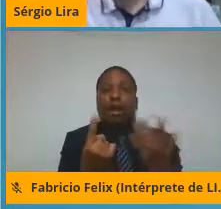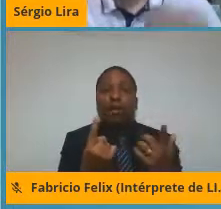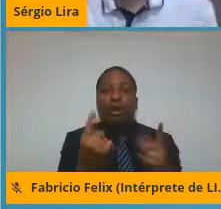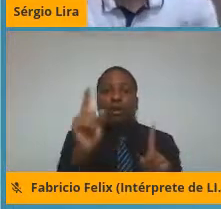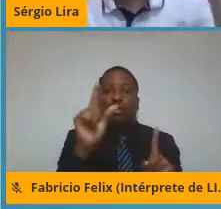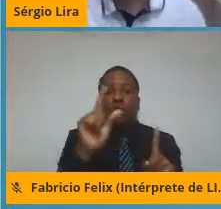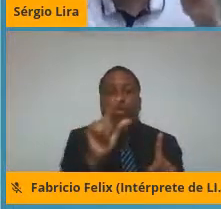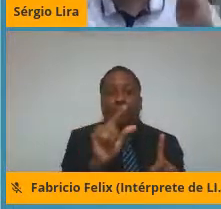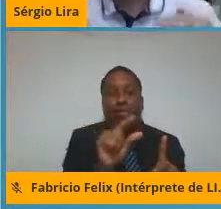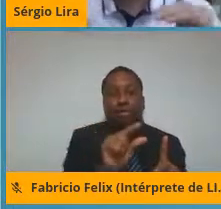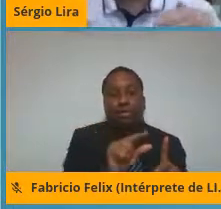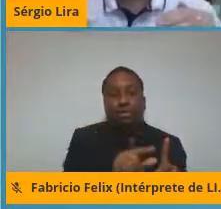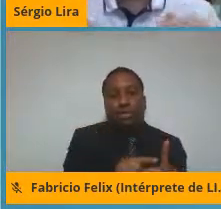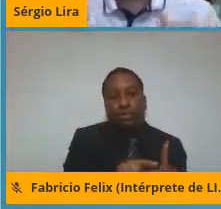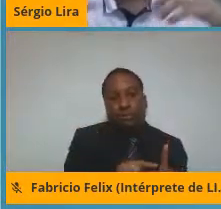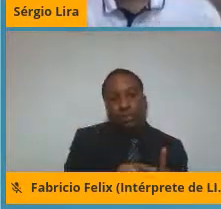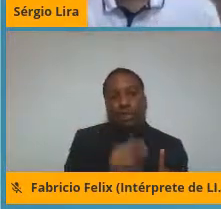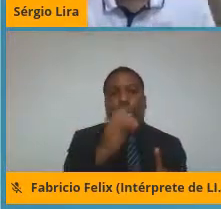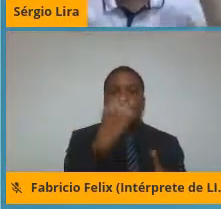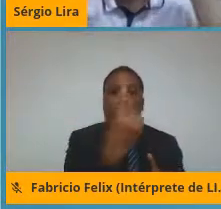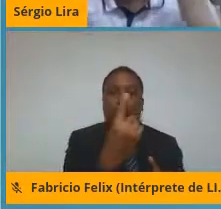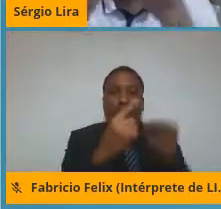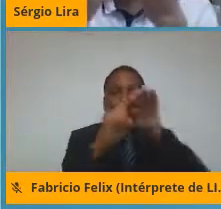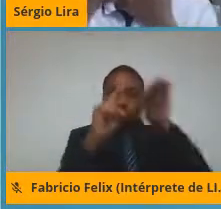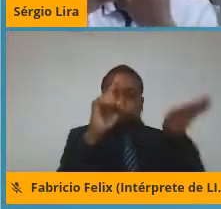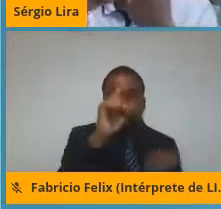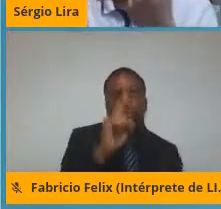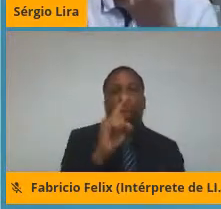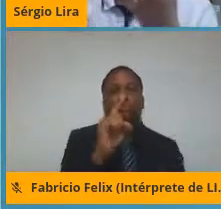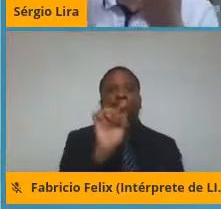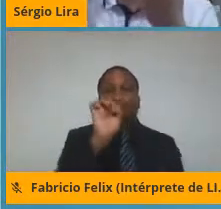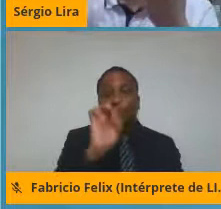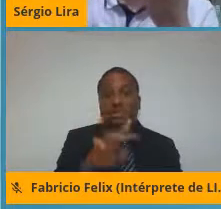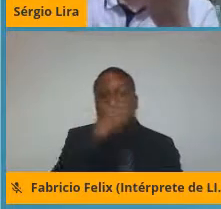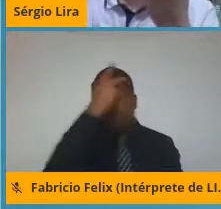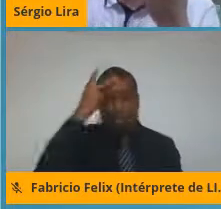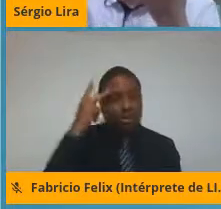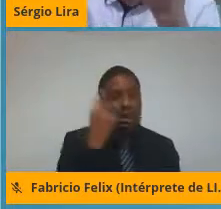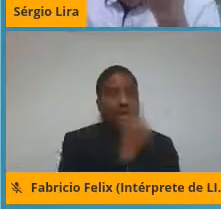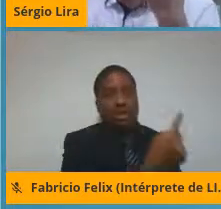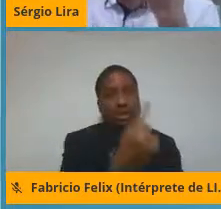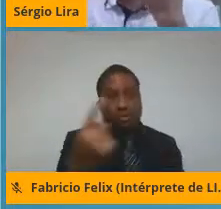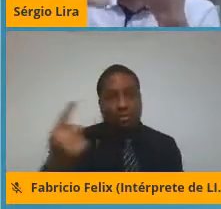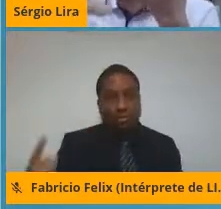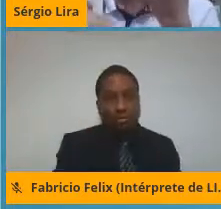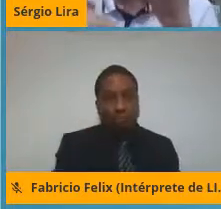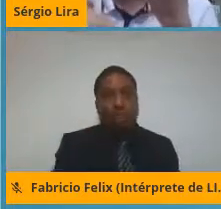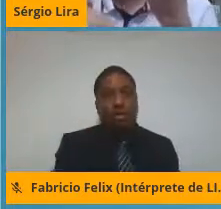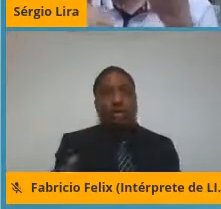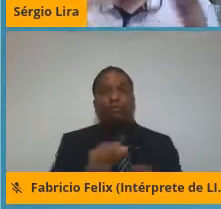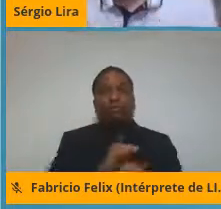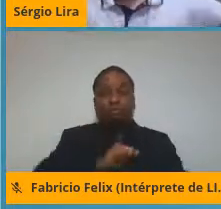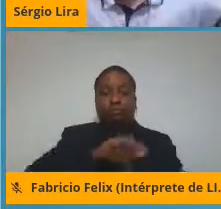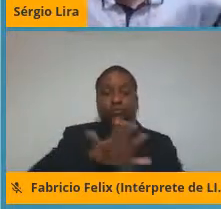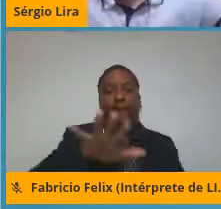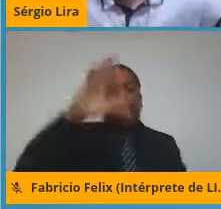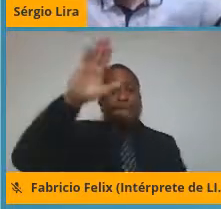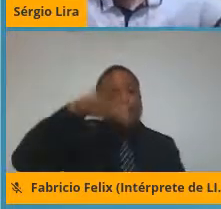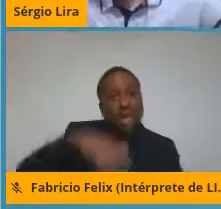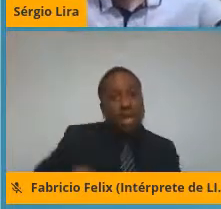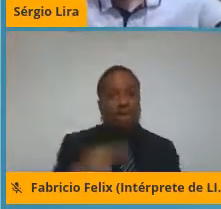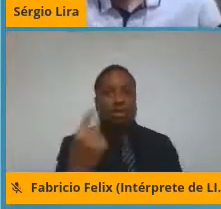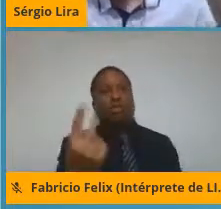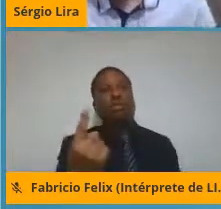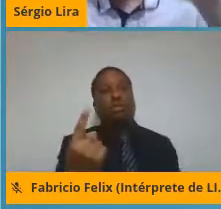conseguiu deixar ele abaixo de 1. Ou seja, se cada uma pessoa contagia menos do que uma outra,